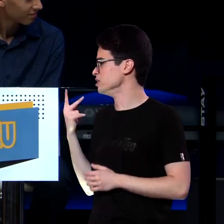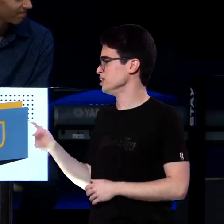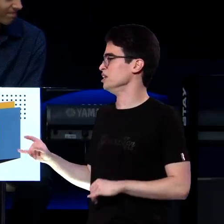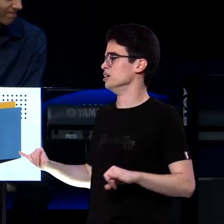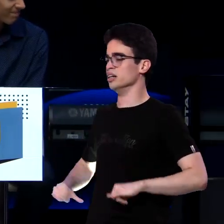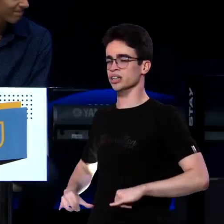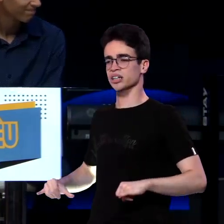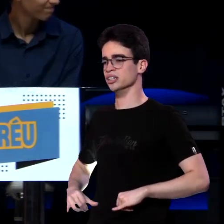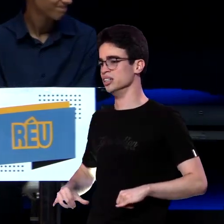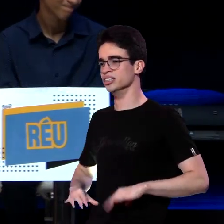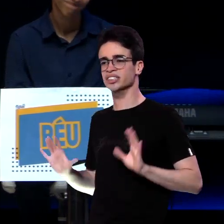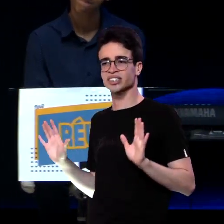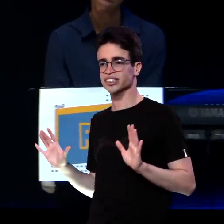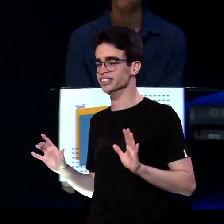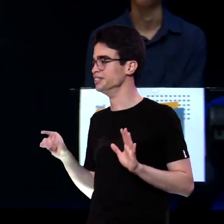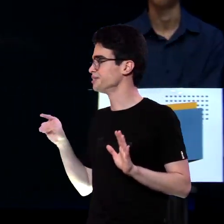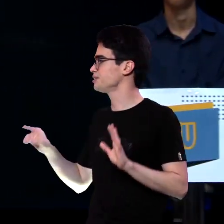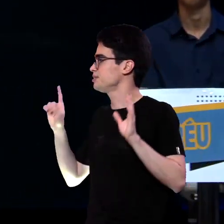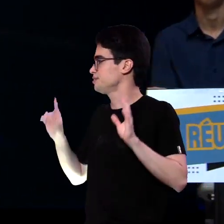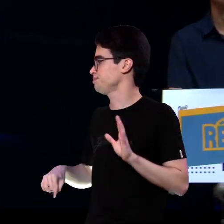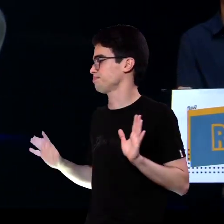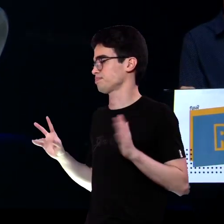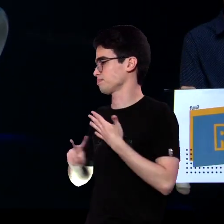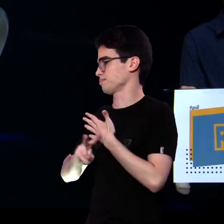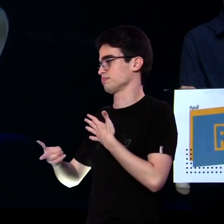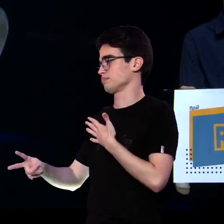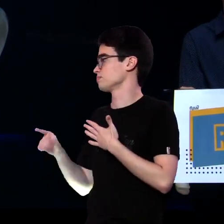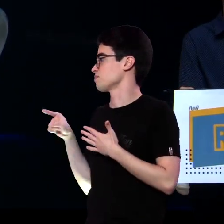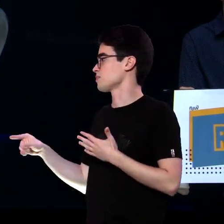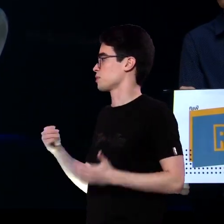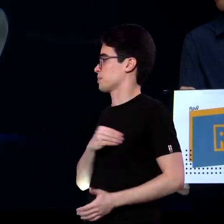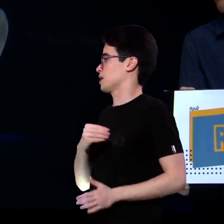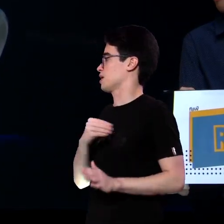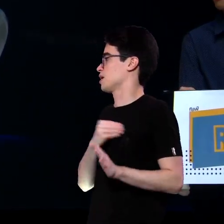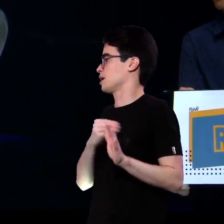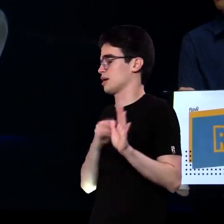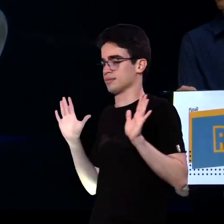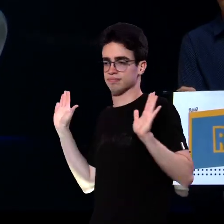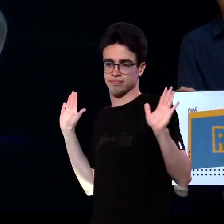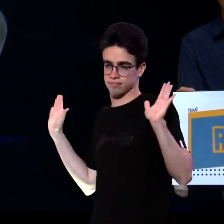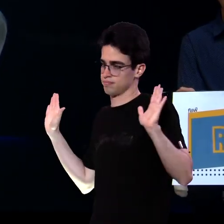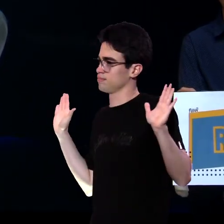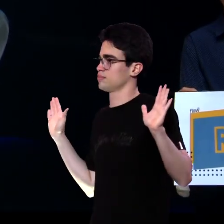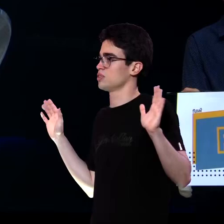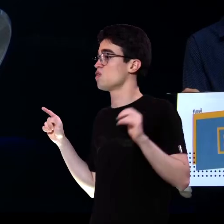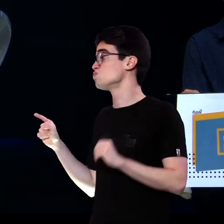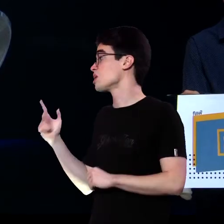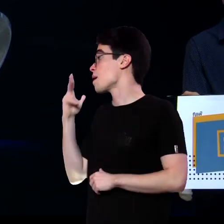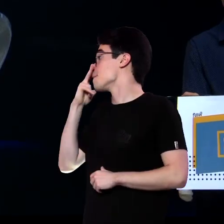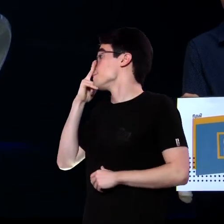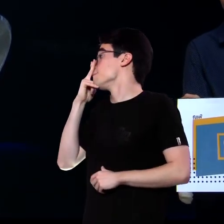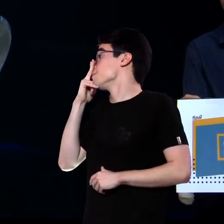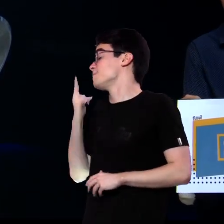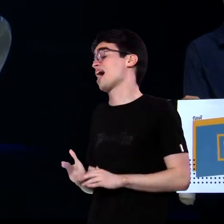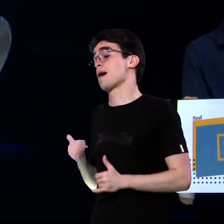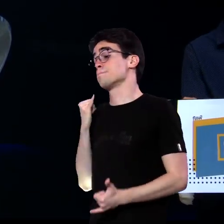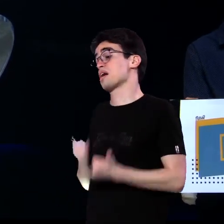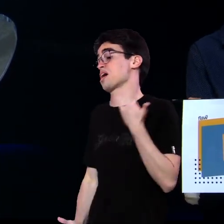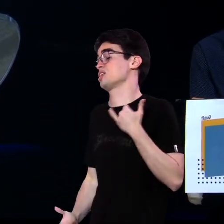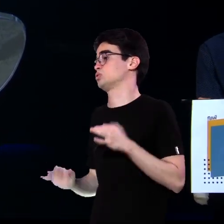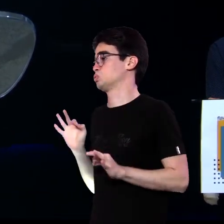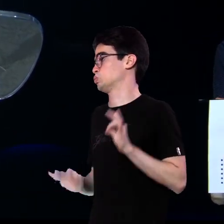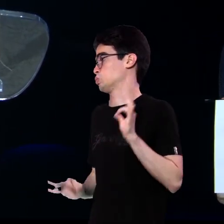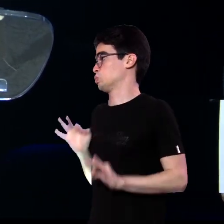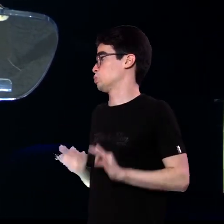sofrimento é consequência do teu pecado. Você parece justo, mas